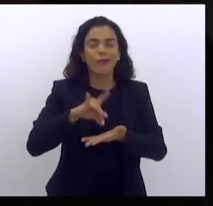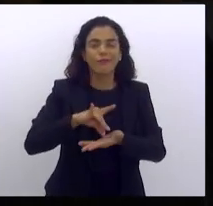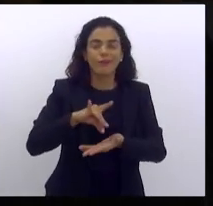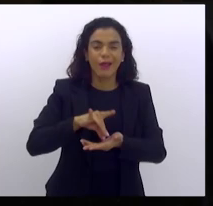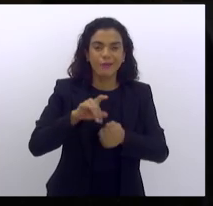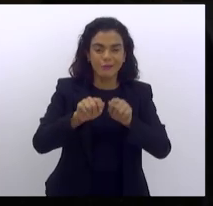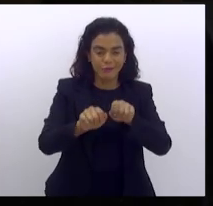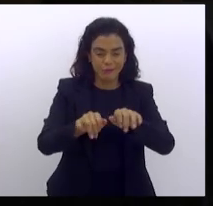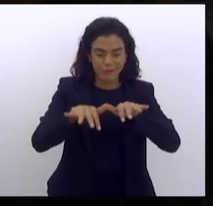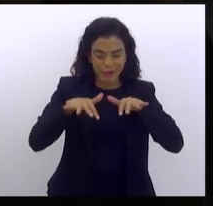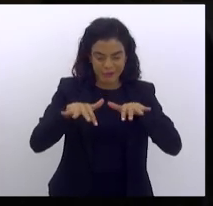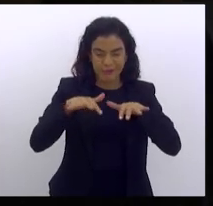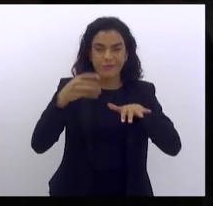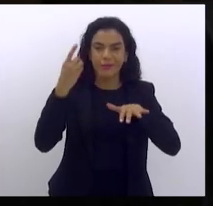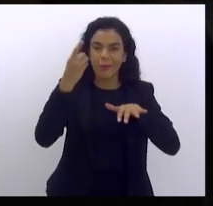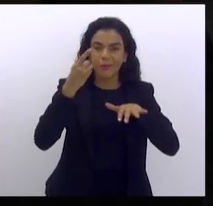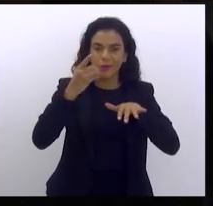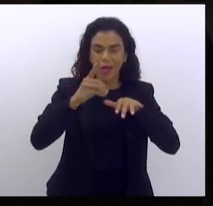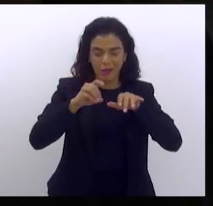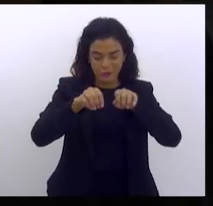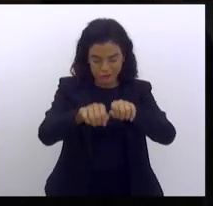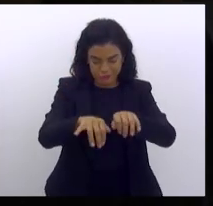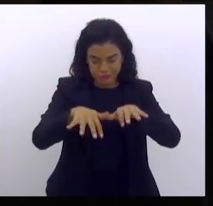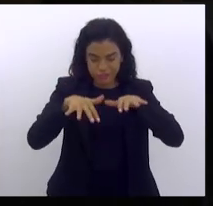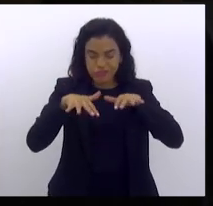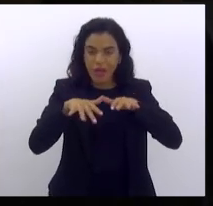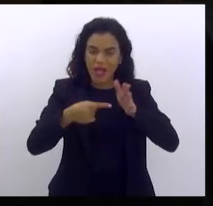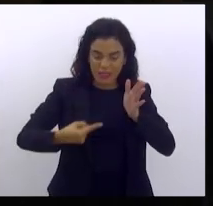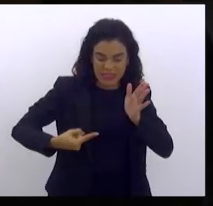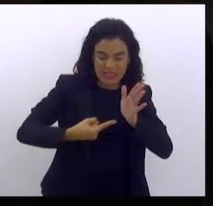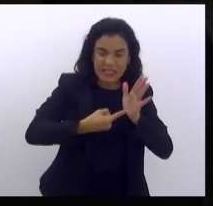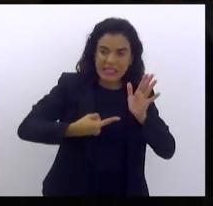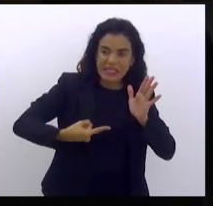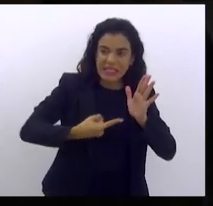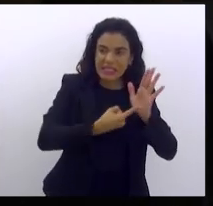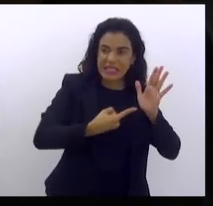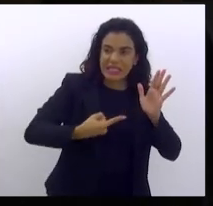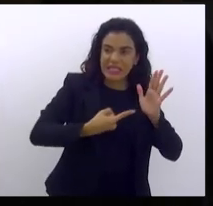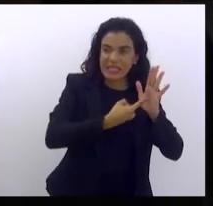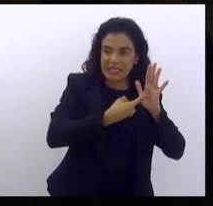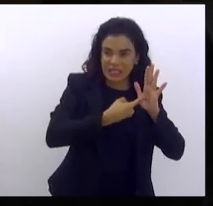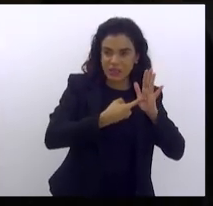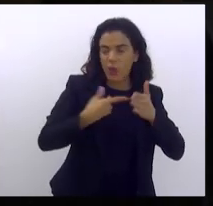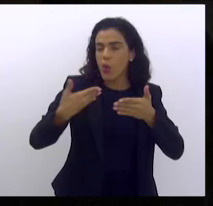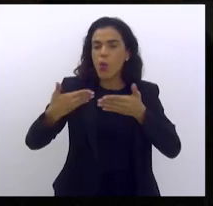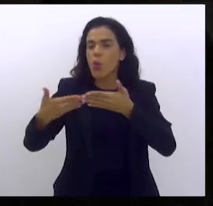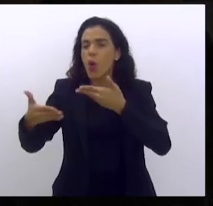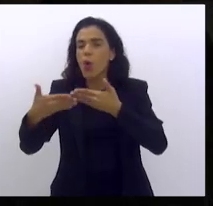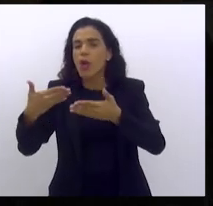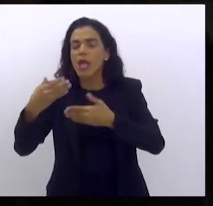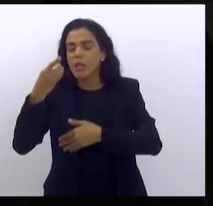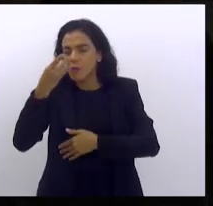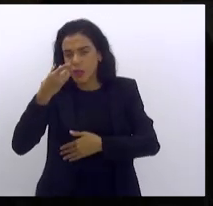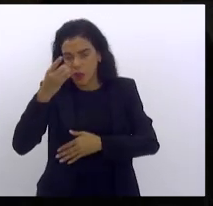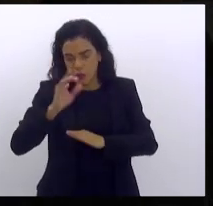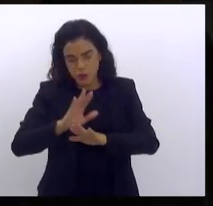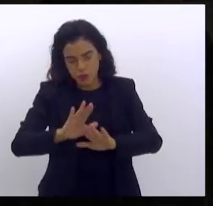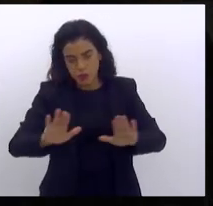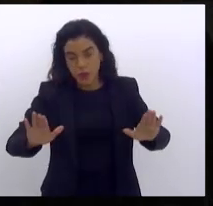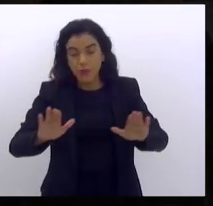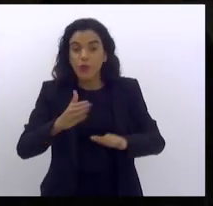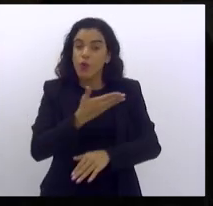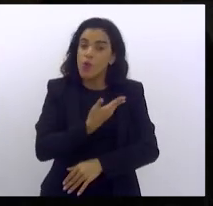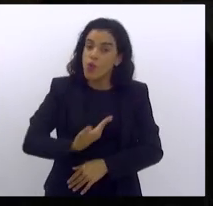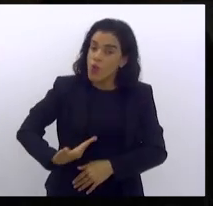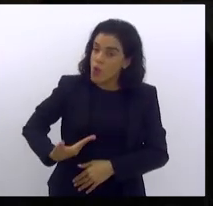o parlamento, ao fazer as suas denúncias, seja por qualquer que seja o parlamentar, o